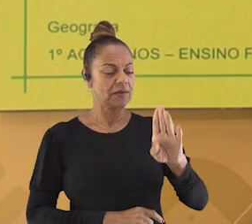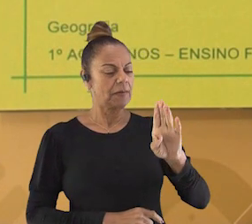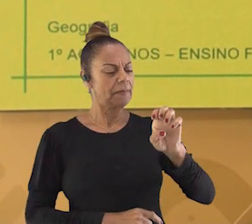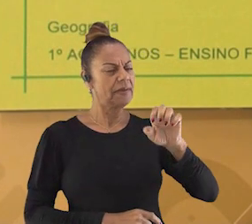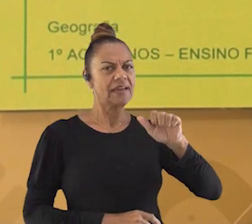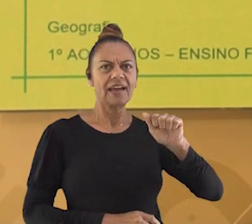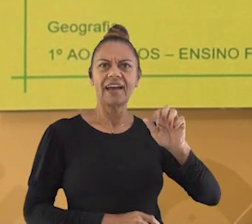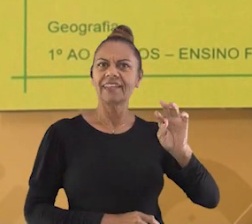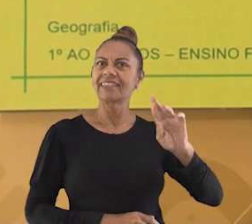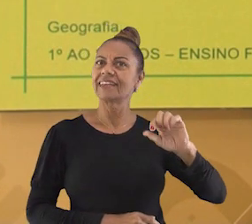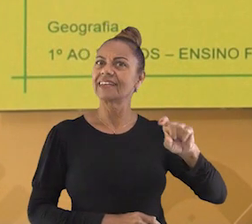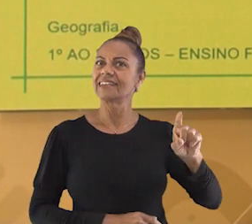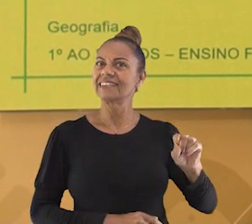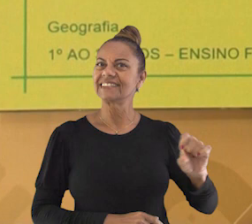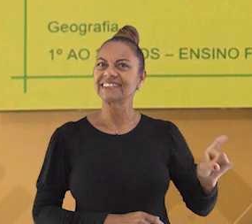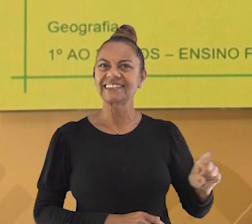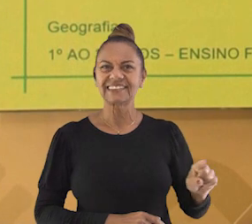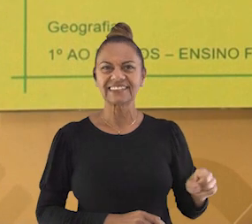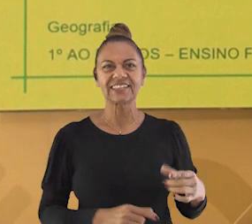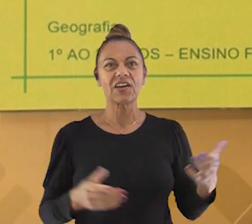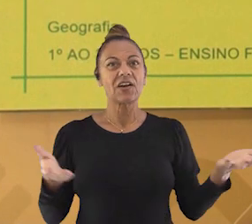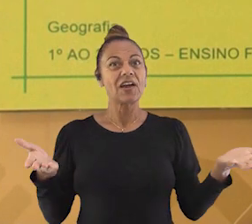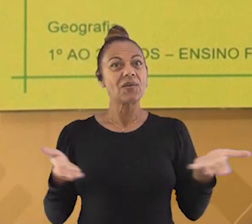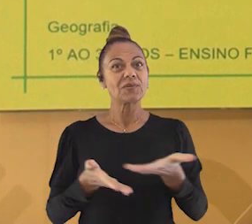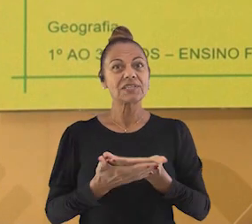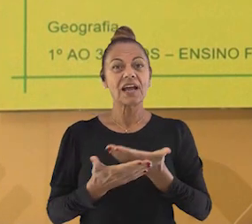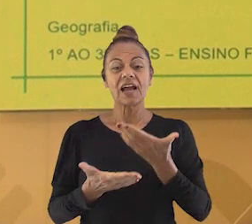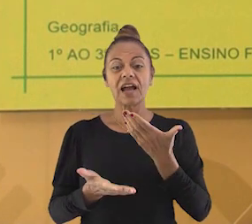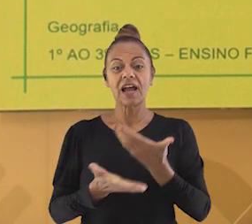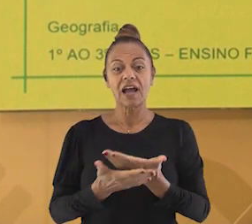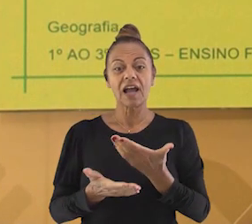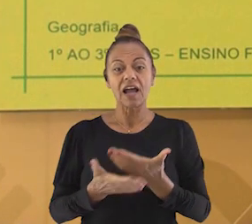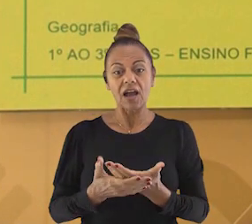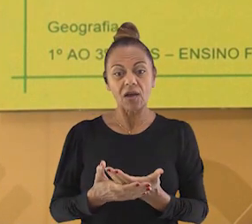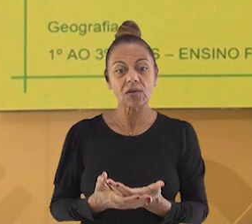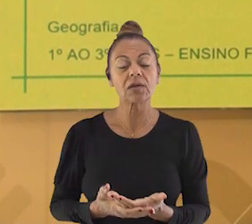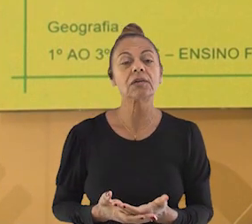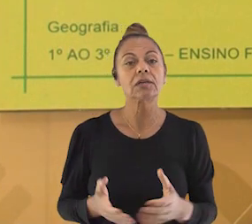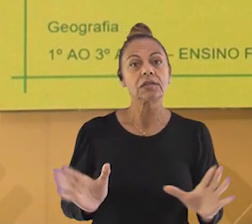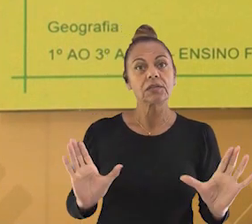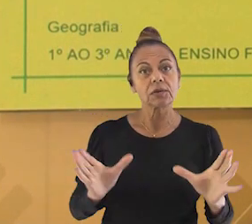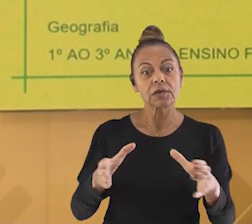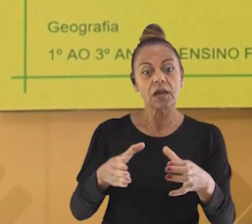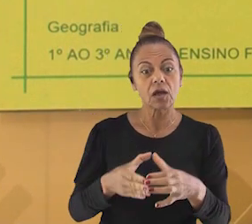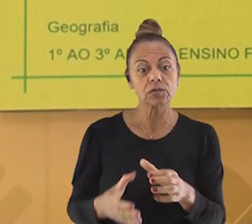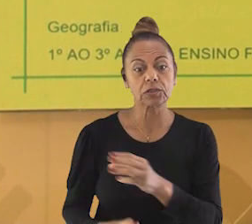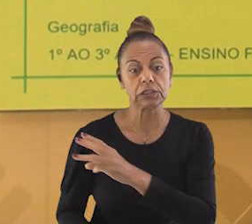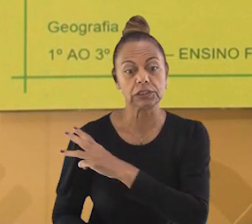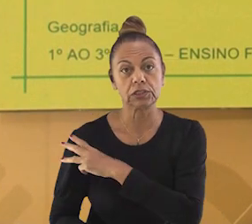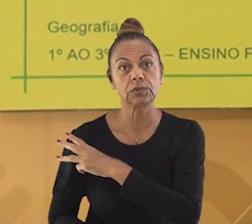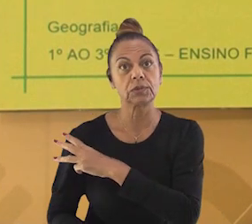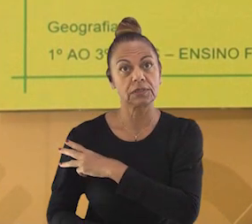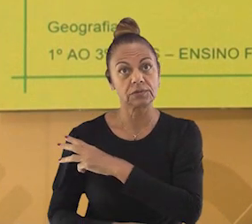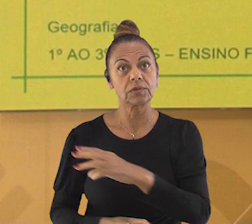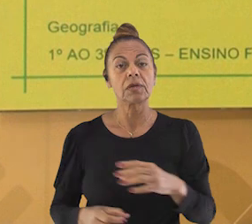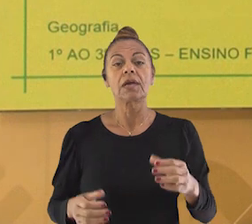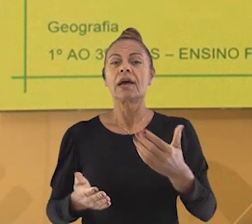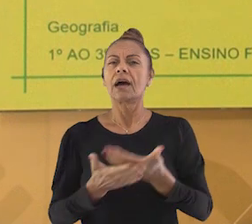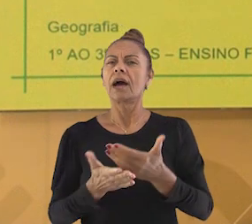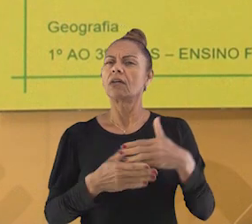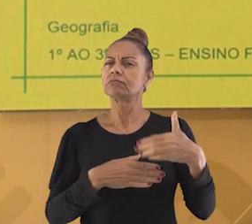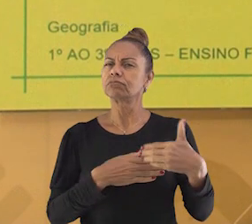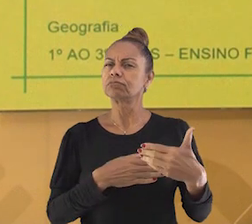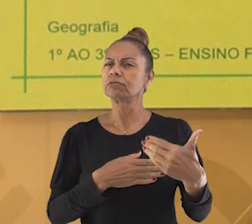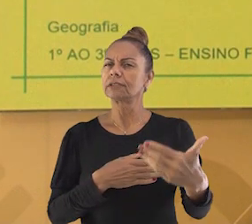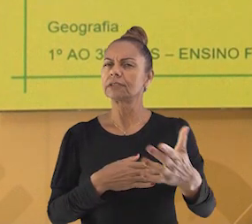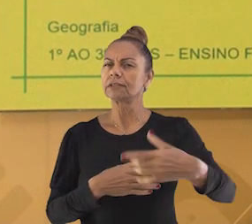Celeste e essa é uma aula do primeiro ao terceiro ano dos anos iniciais do Ensino Fundamental 1. Durante a aula, vamos